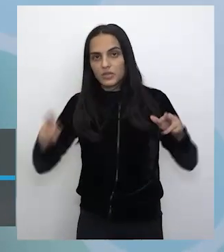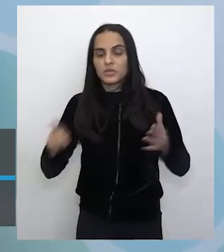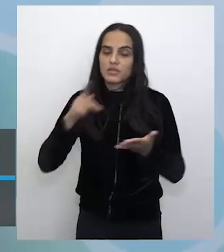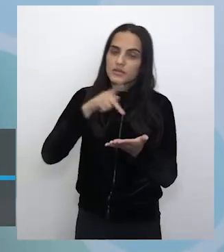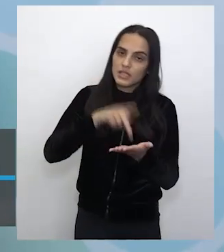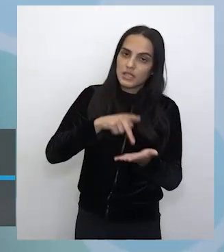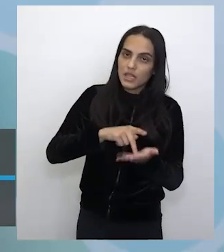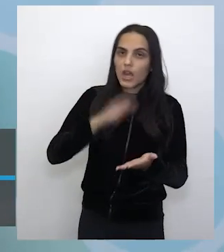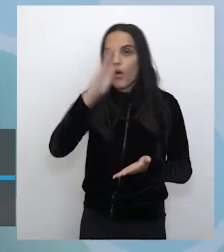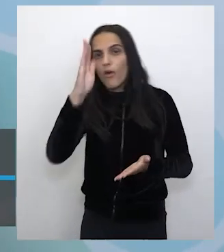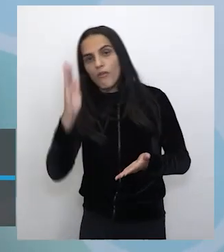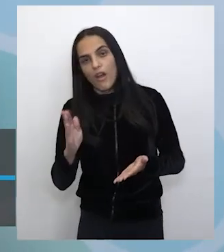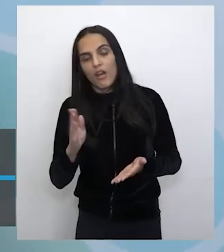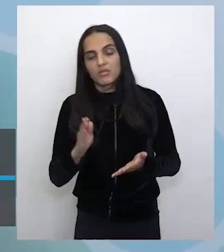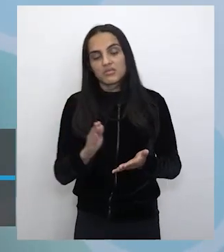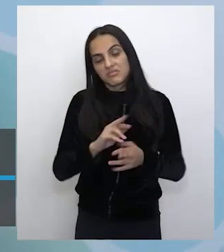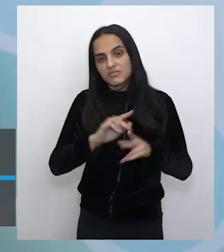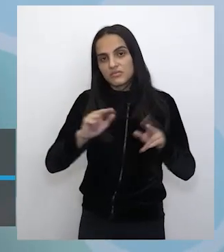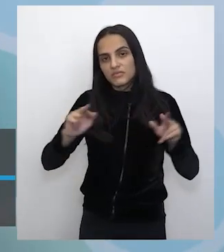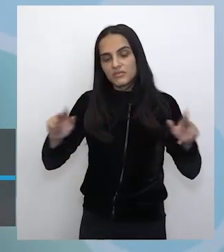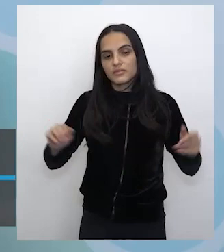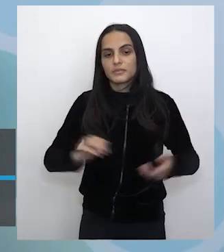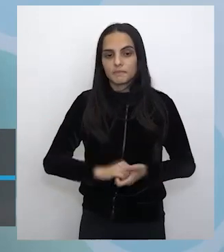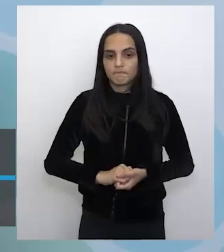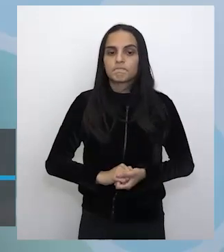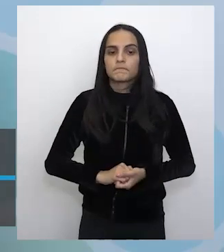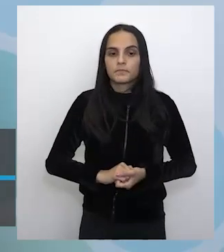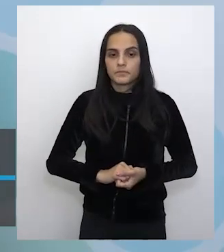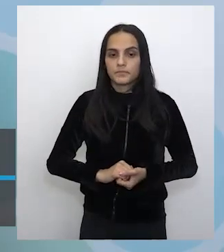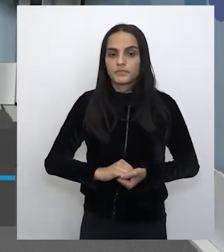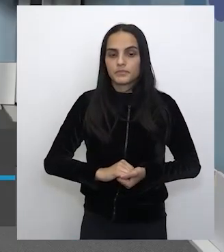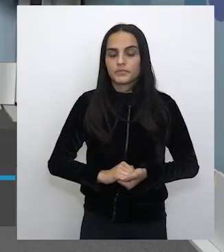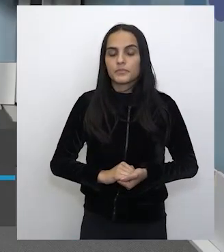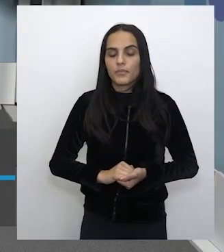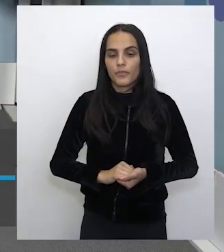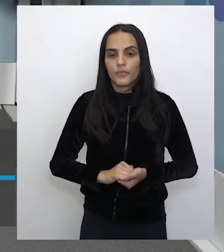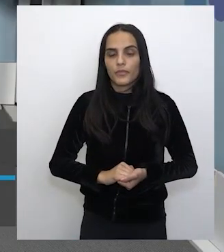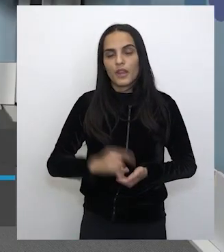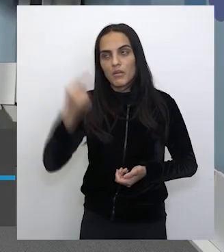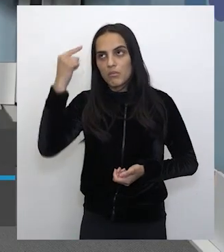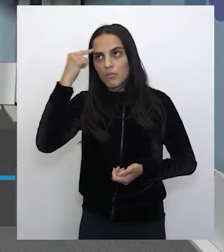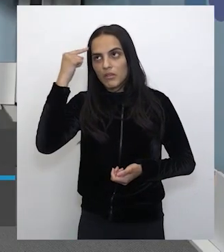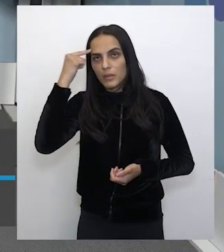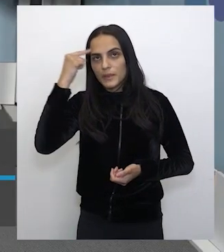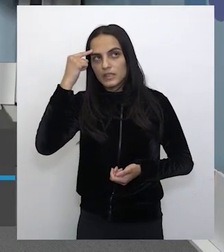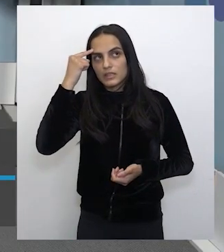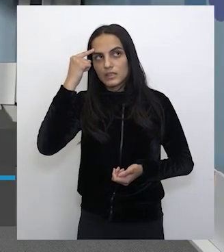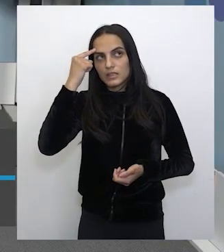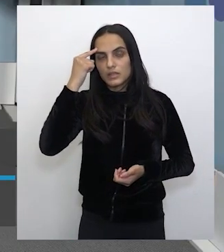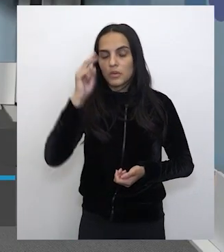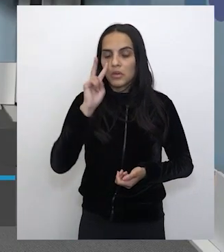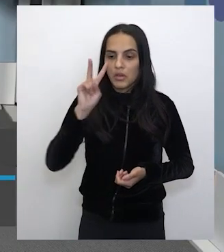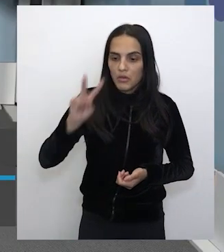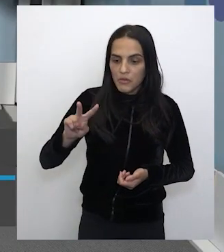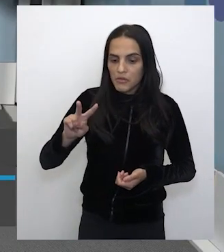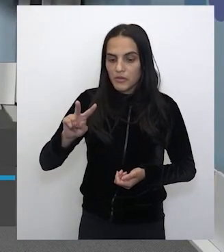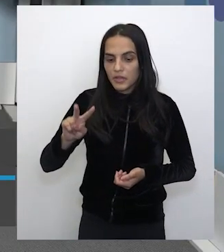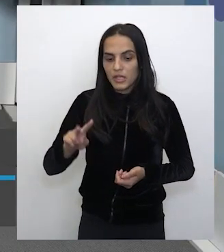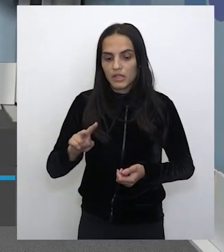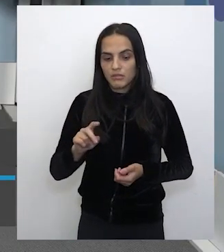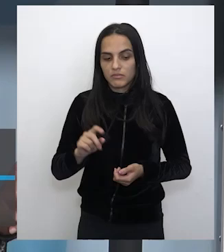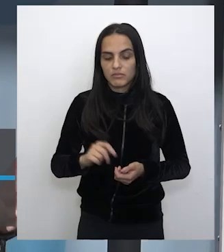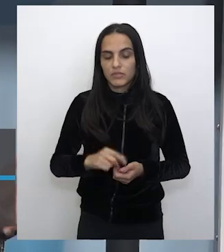de fato para um público que nem é tão próximo de você. E outra coisa que eu estava pensando, que eu vi em uma